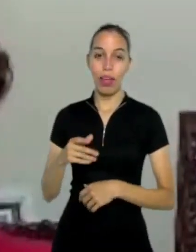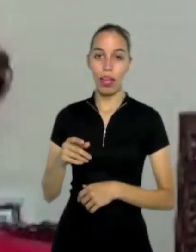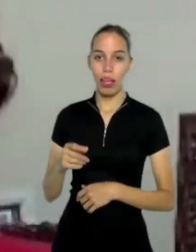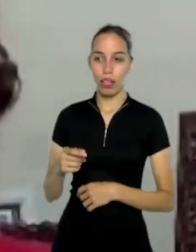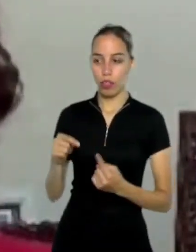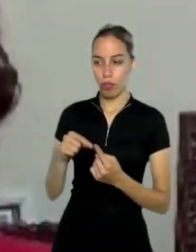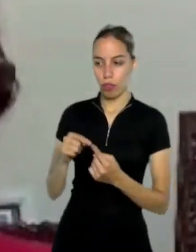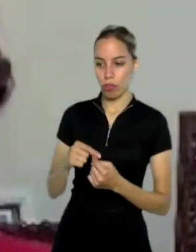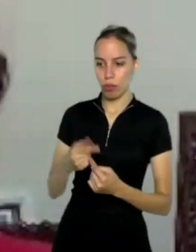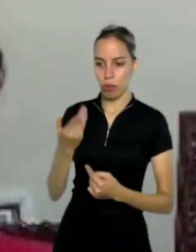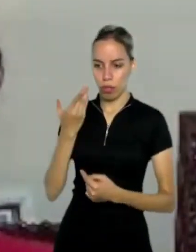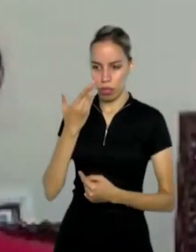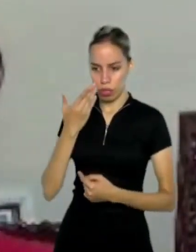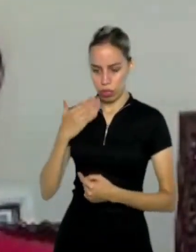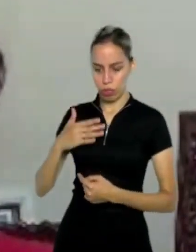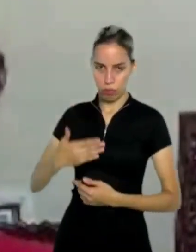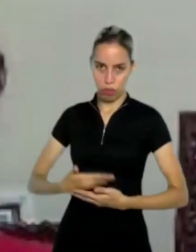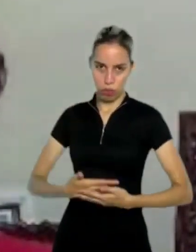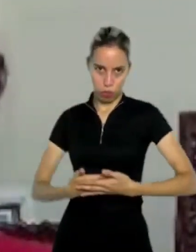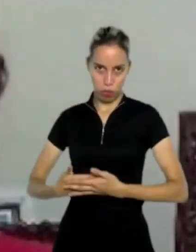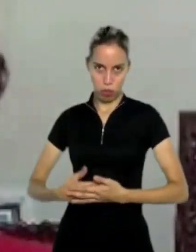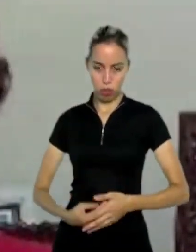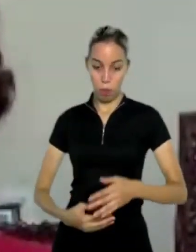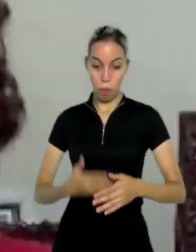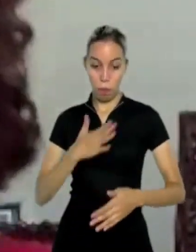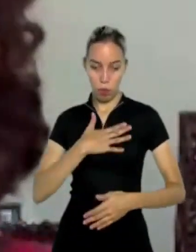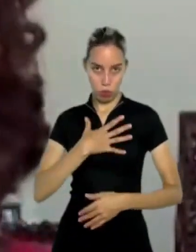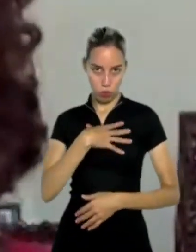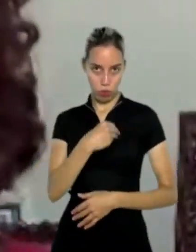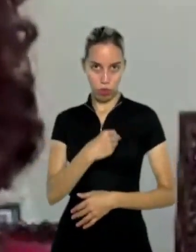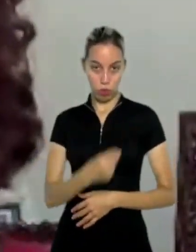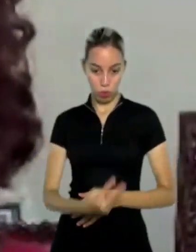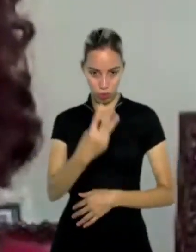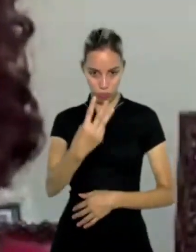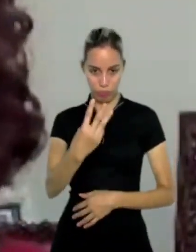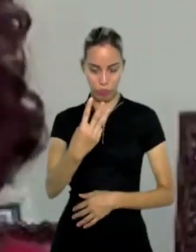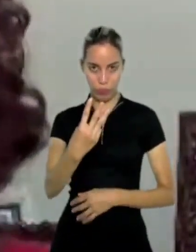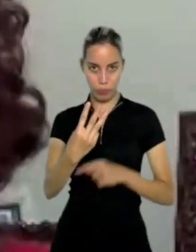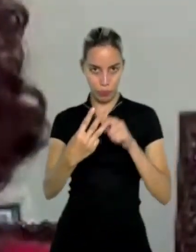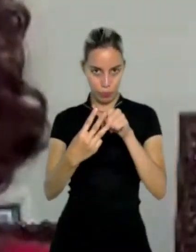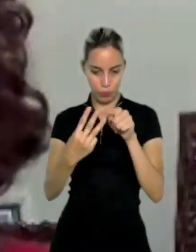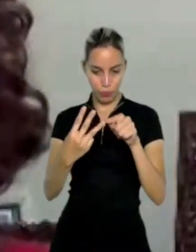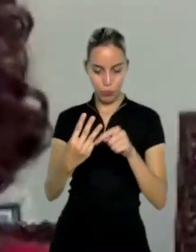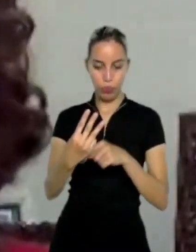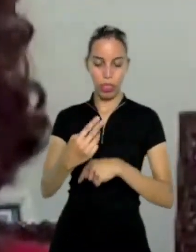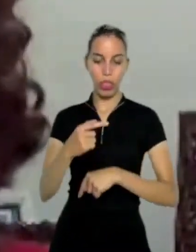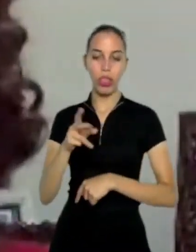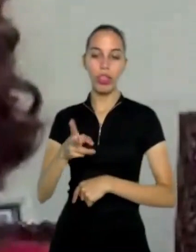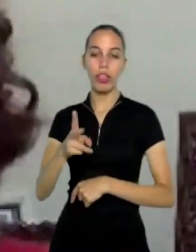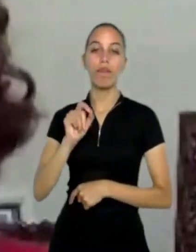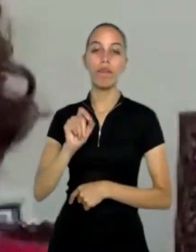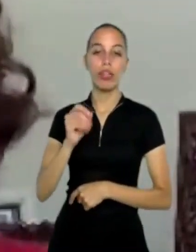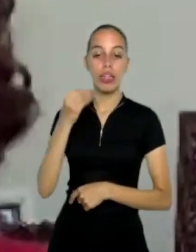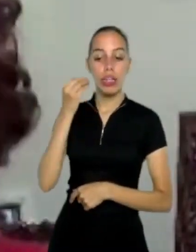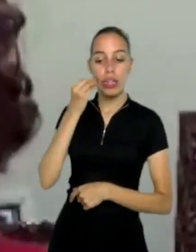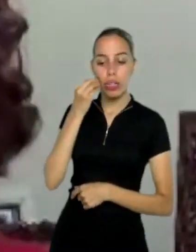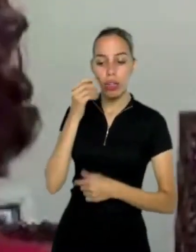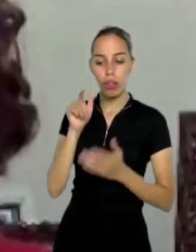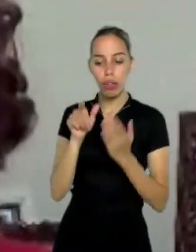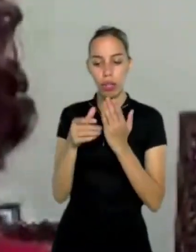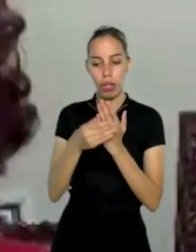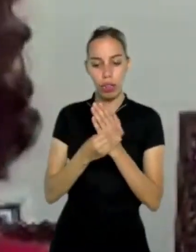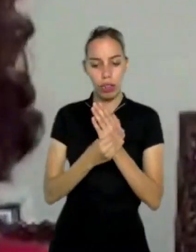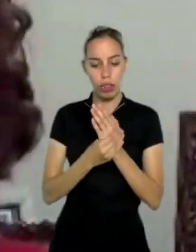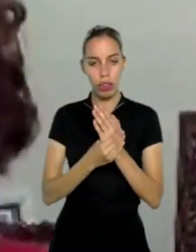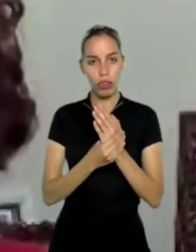os meus filhos eram pequenos, né? Eu tenho 3 filhos, então quando eles eram pequenos, eu sempre buscava oferecer, né? Ter em